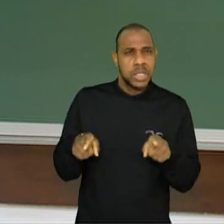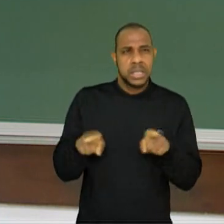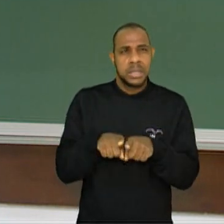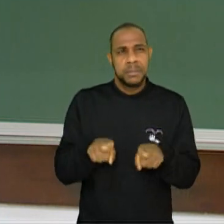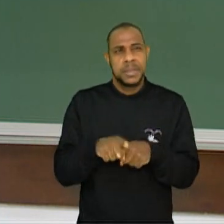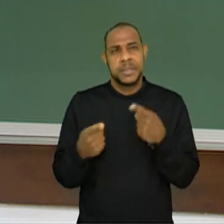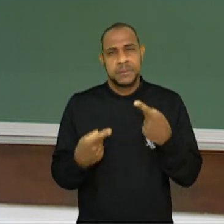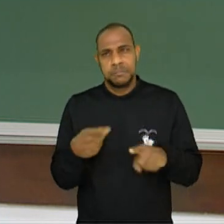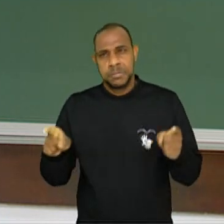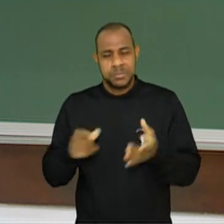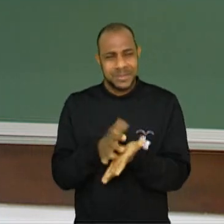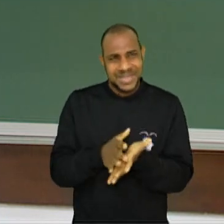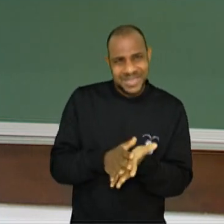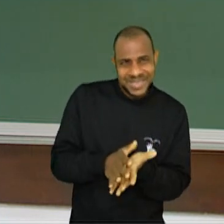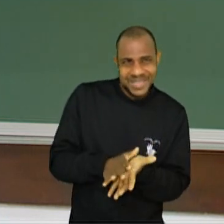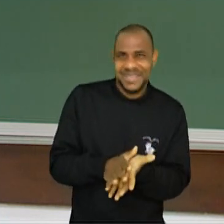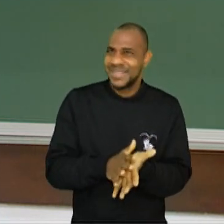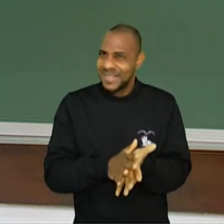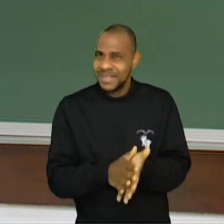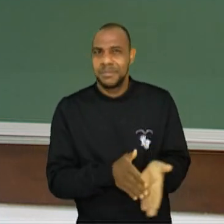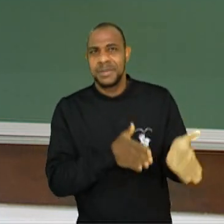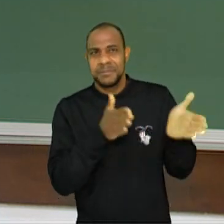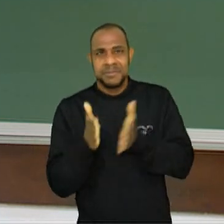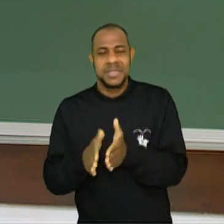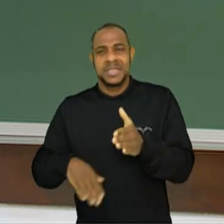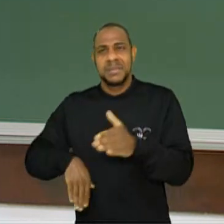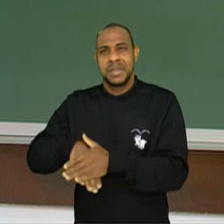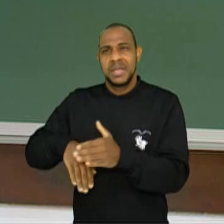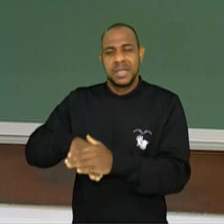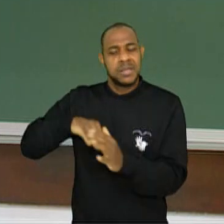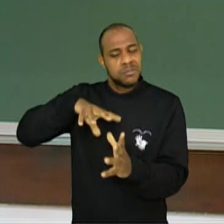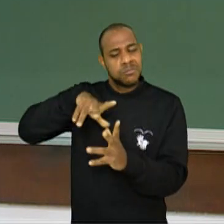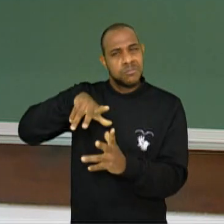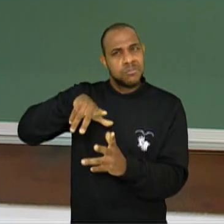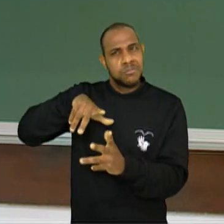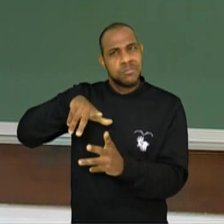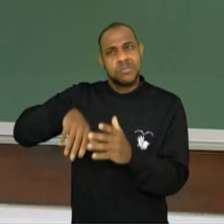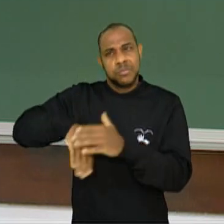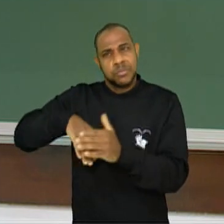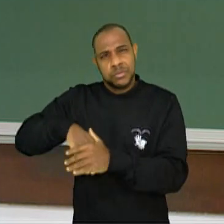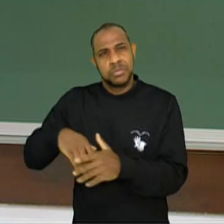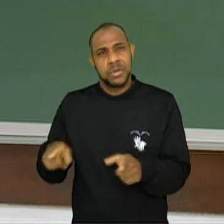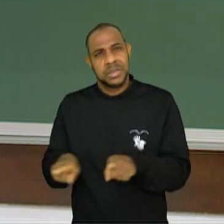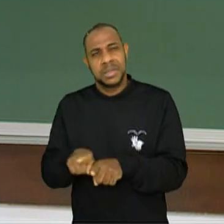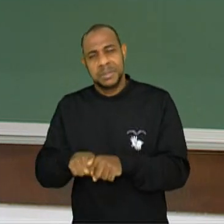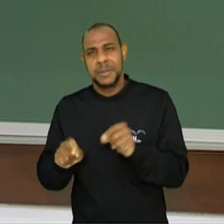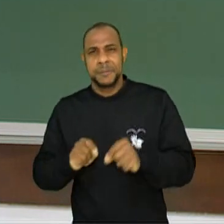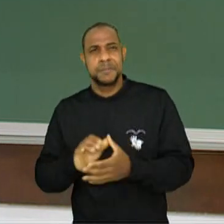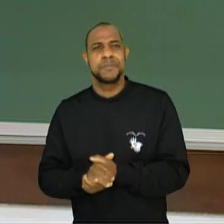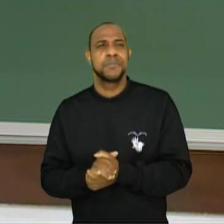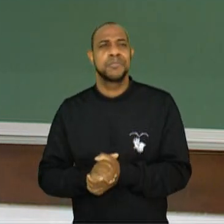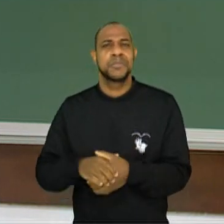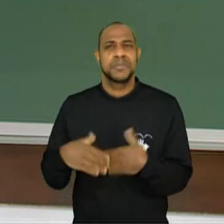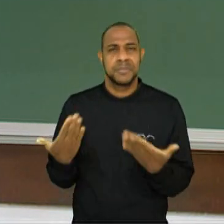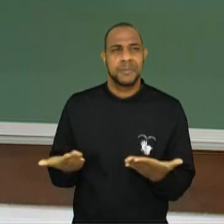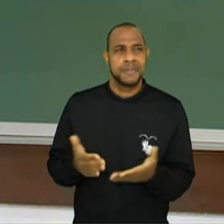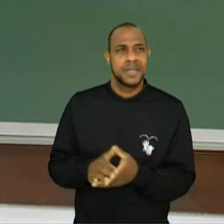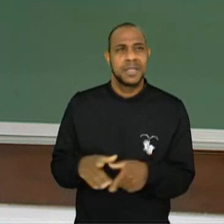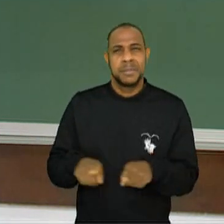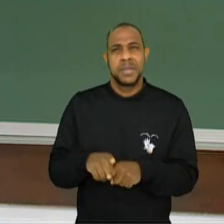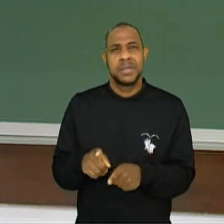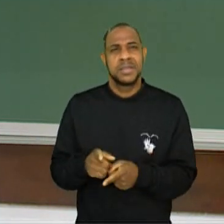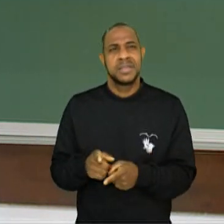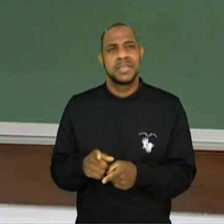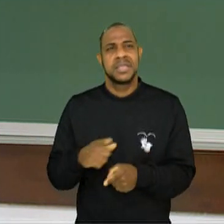ricos do mundo, tenha certeza, em termos musicais, em termos de ritmo, em termos de melodia, de harmonia, né? E também